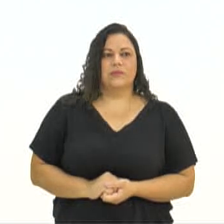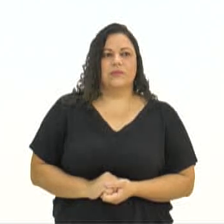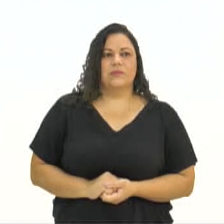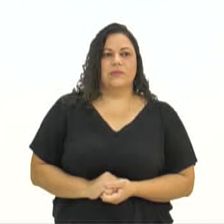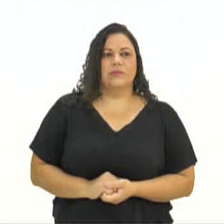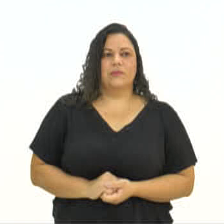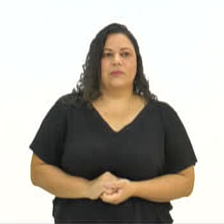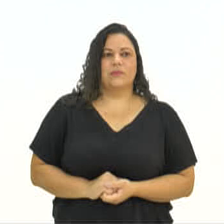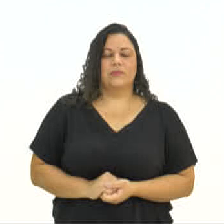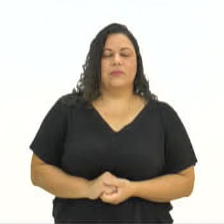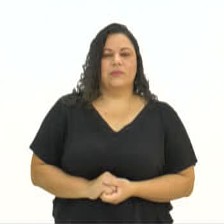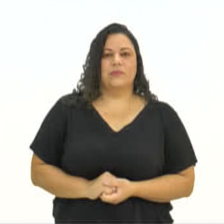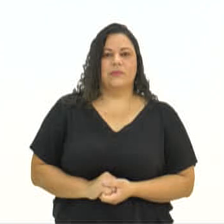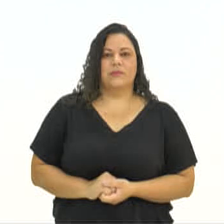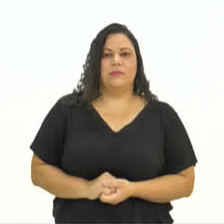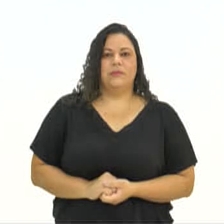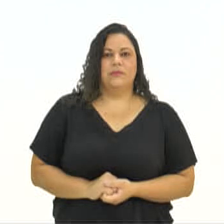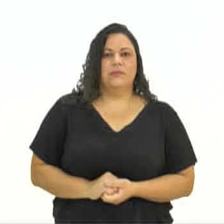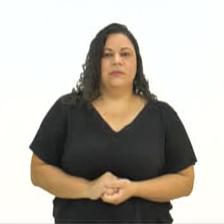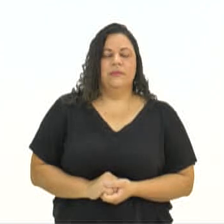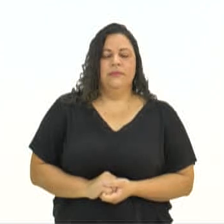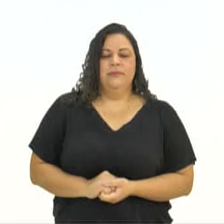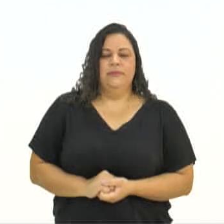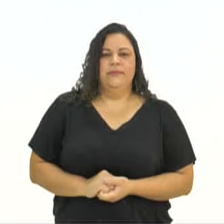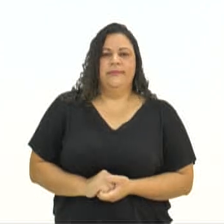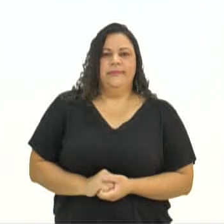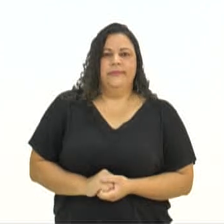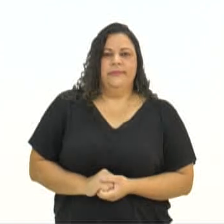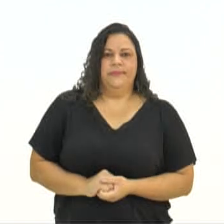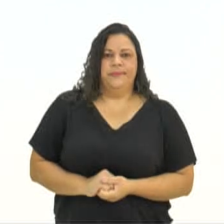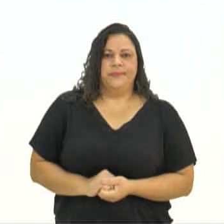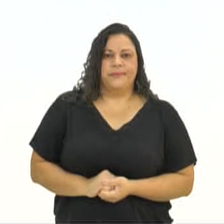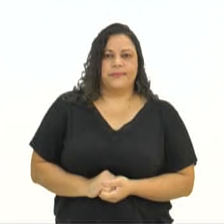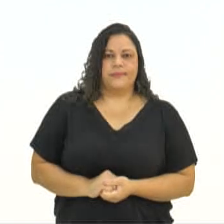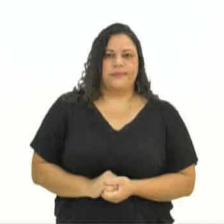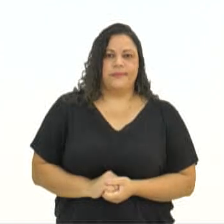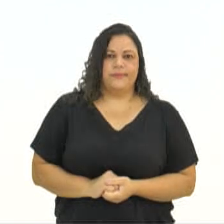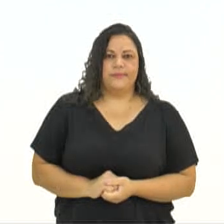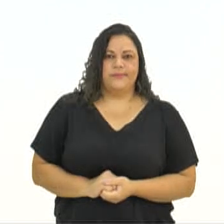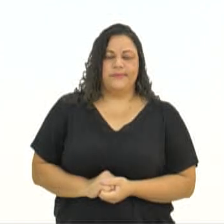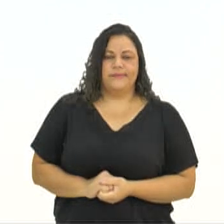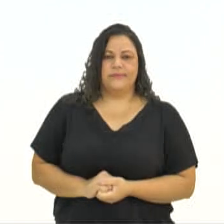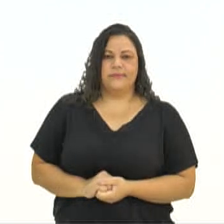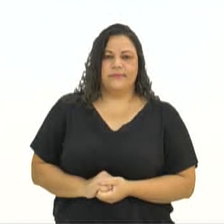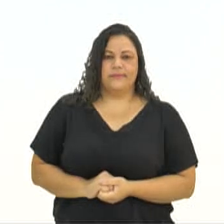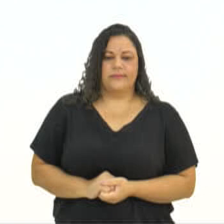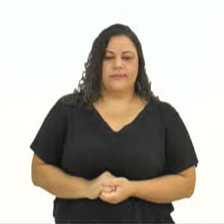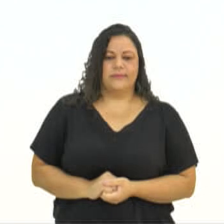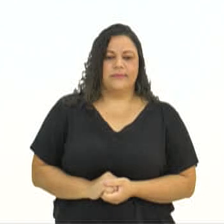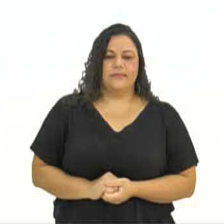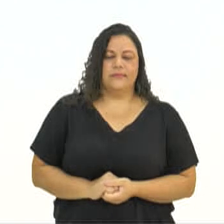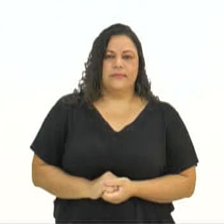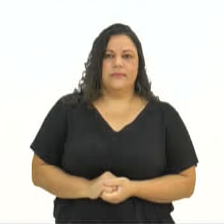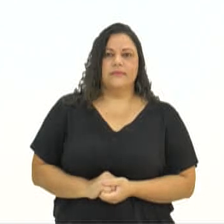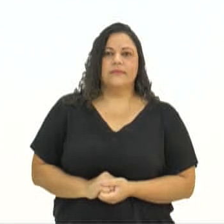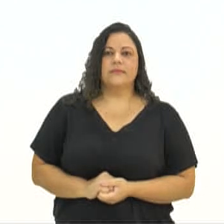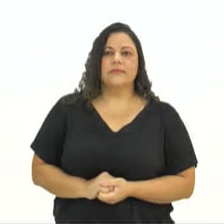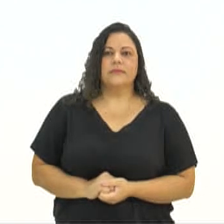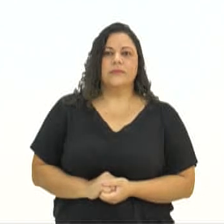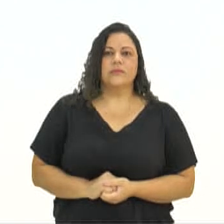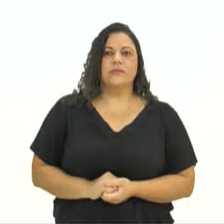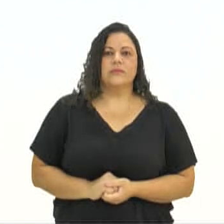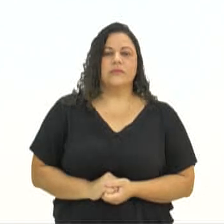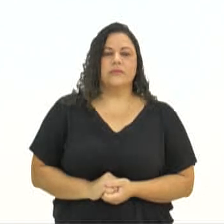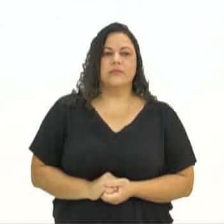se tiene en cuenta que vendemos libros de tapa dura desde hace 15 años y libros Kindle desde hace